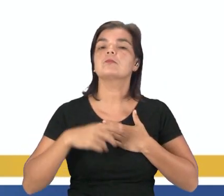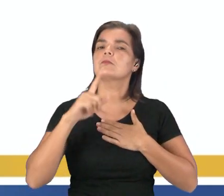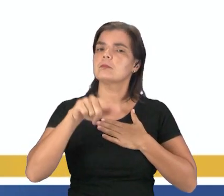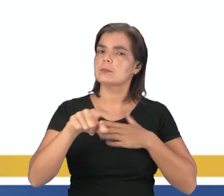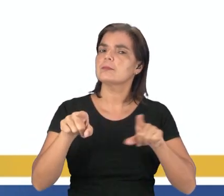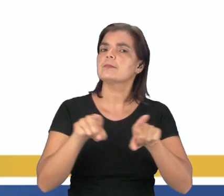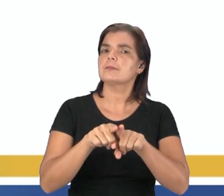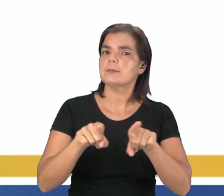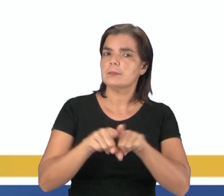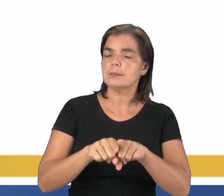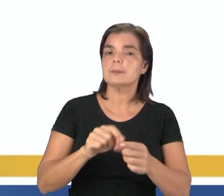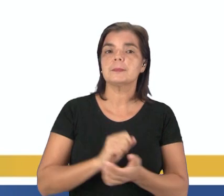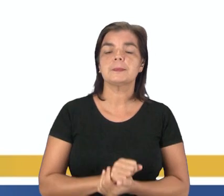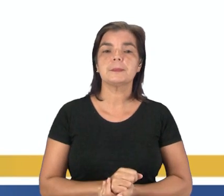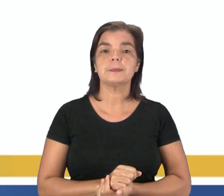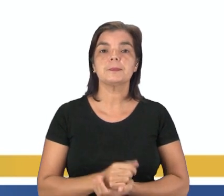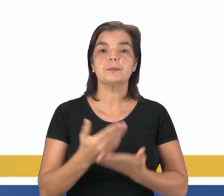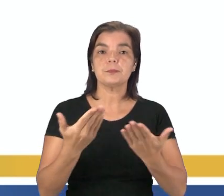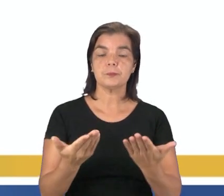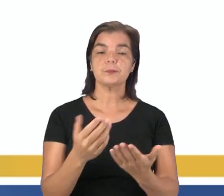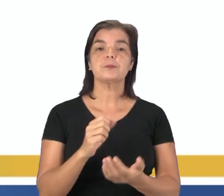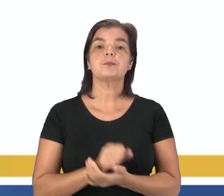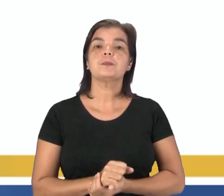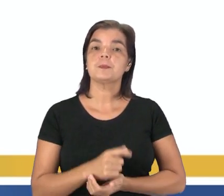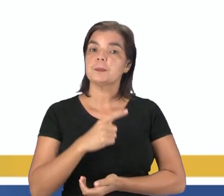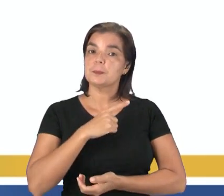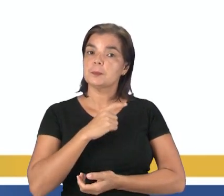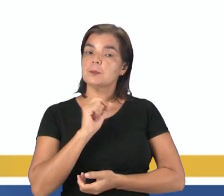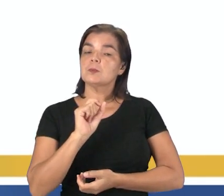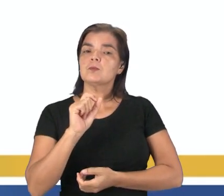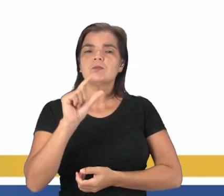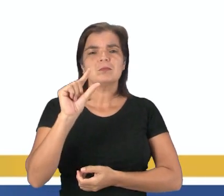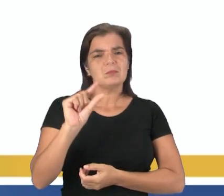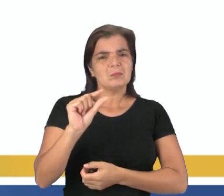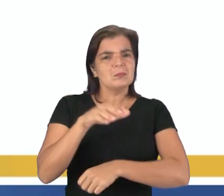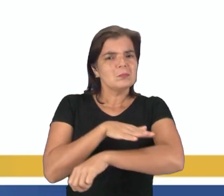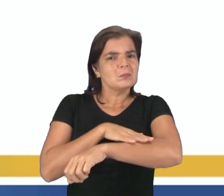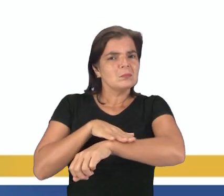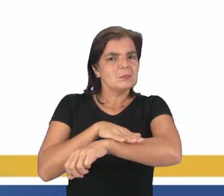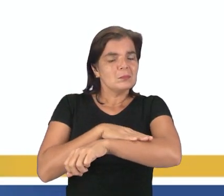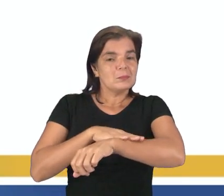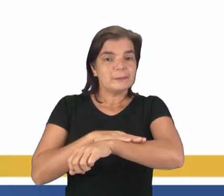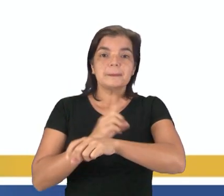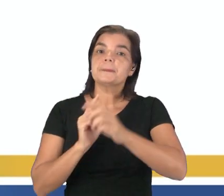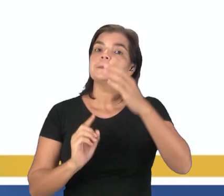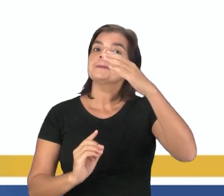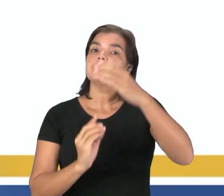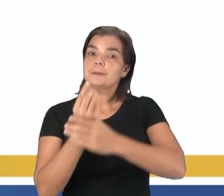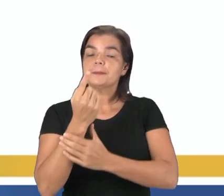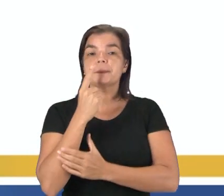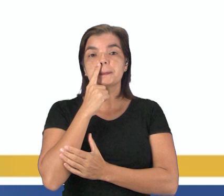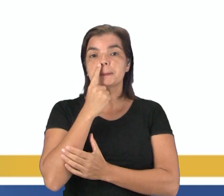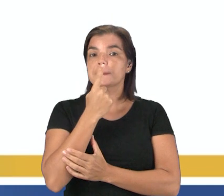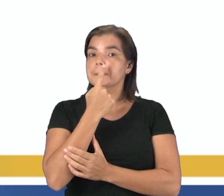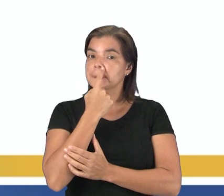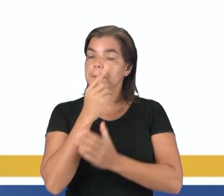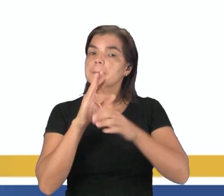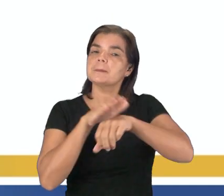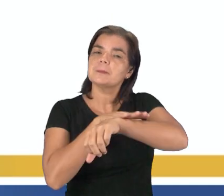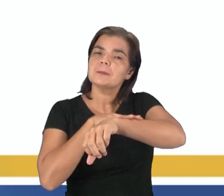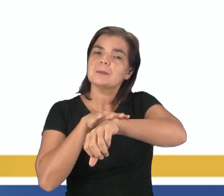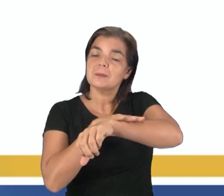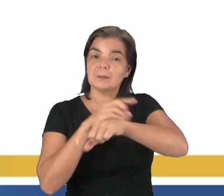É inclusive por essa razão, né, que nós temos também pequenos pelos no interior das nossas narinas. Também é uma forma